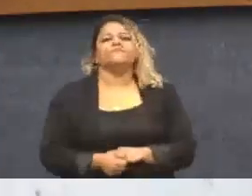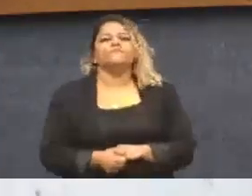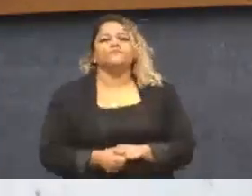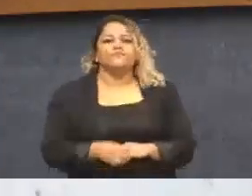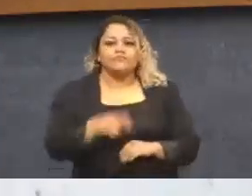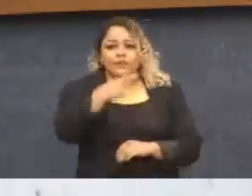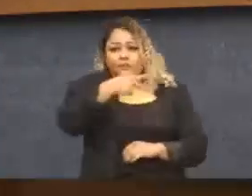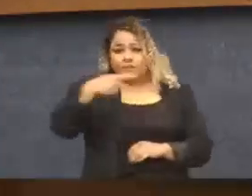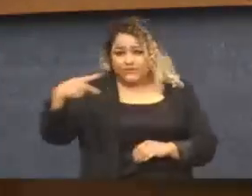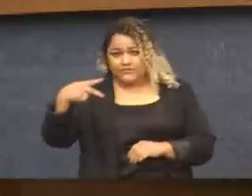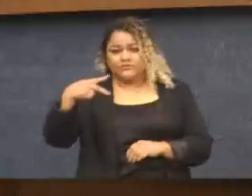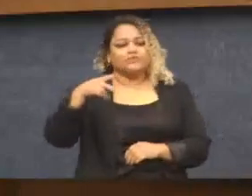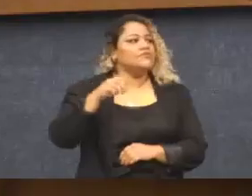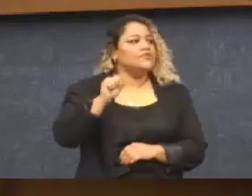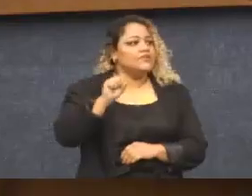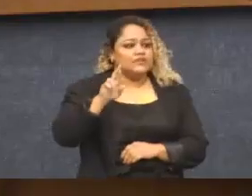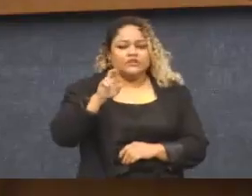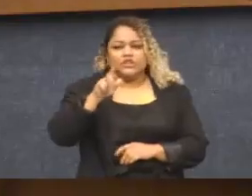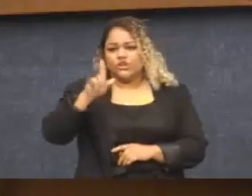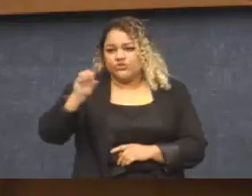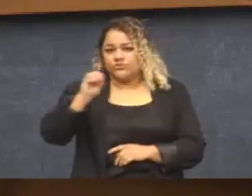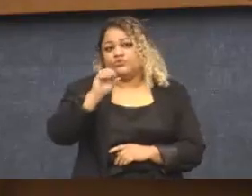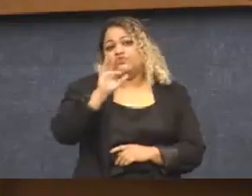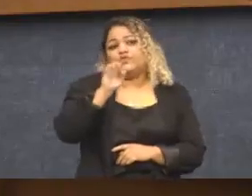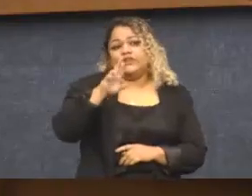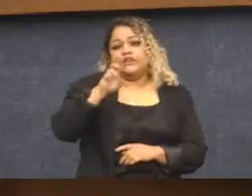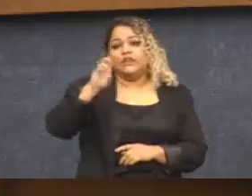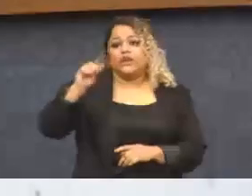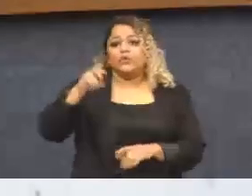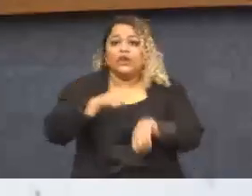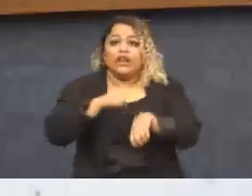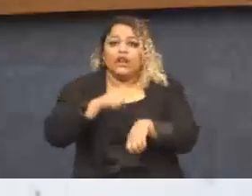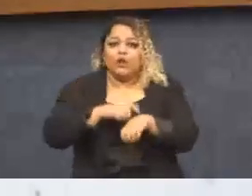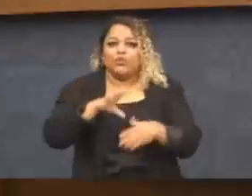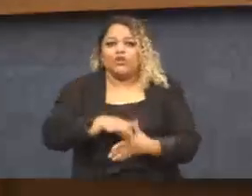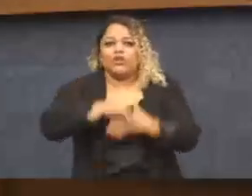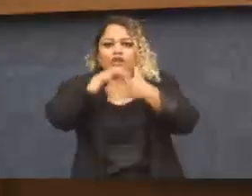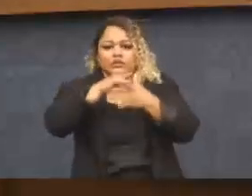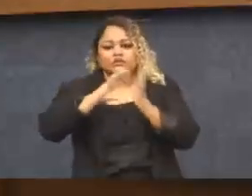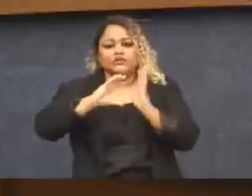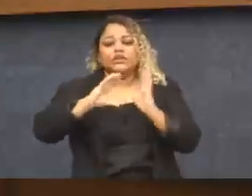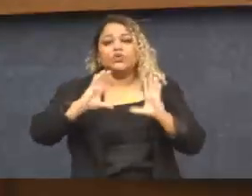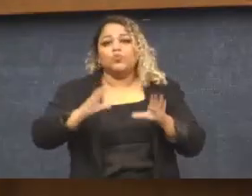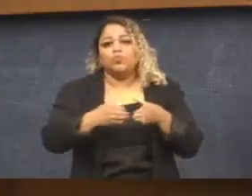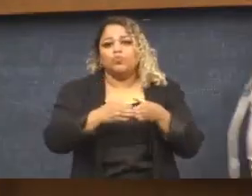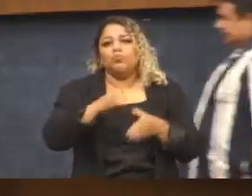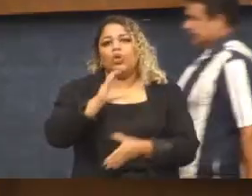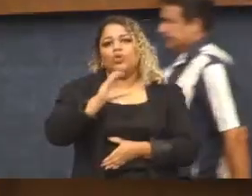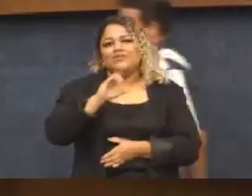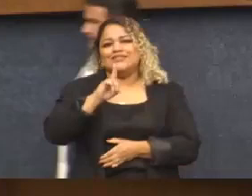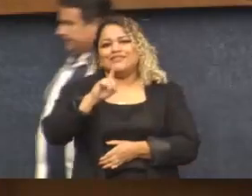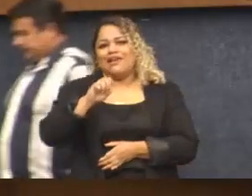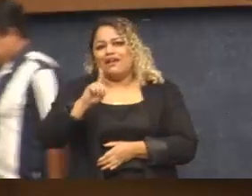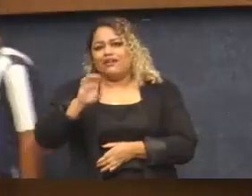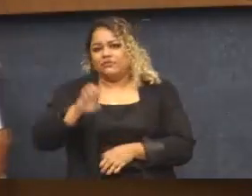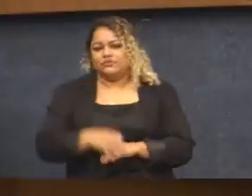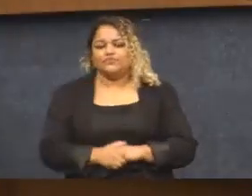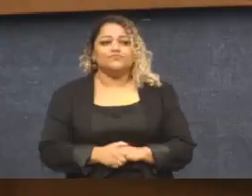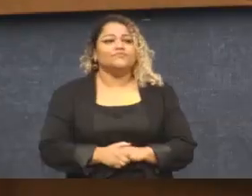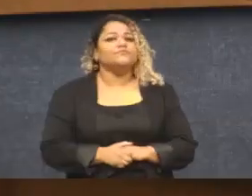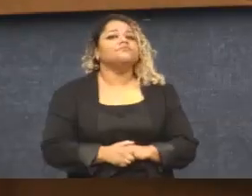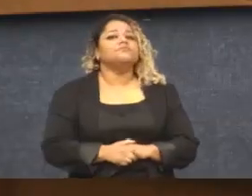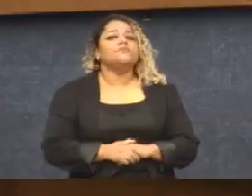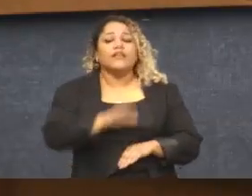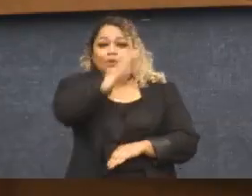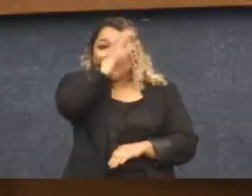Presidente Sérgio Fernando, tempo de liderança do Bloco da Cidade. Deferido. Atenção, Câmara Municipal e Cidade de Belo